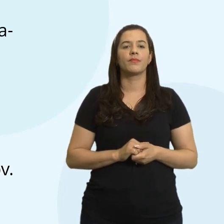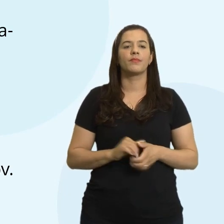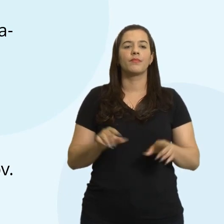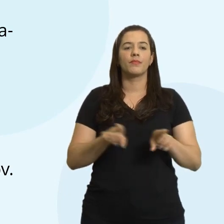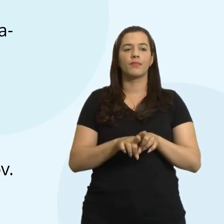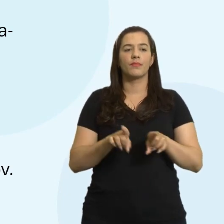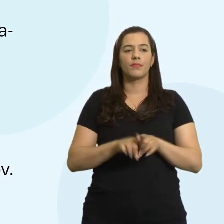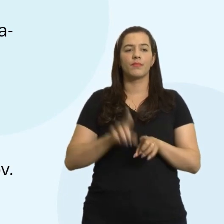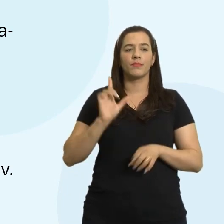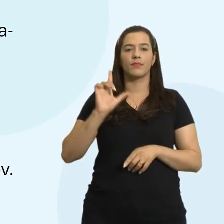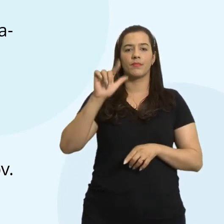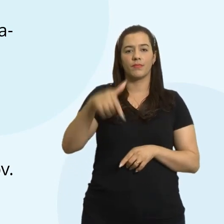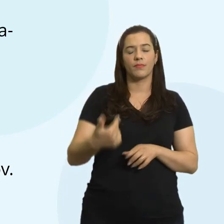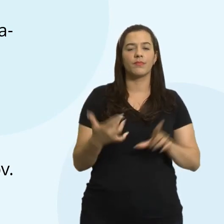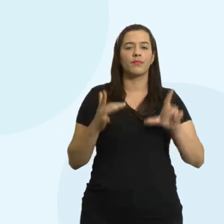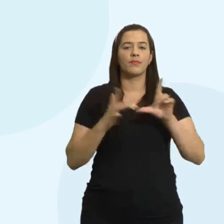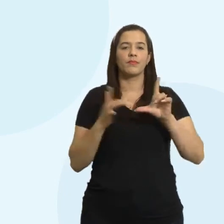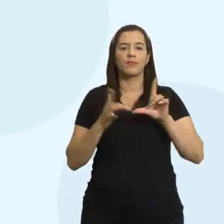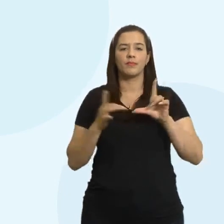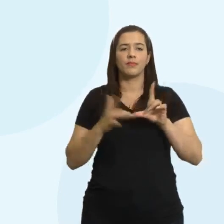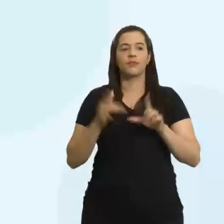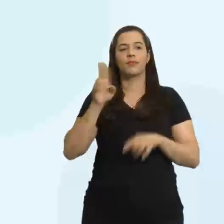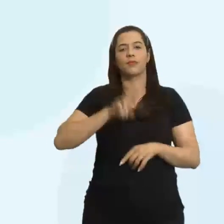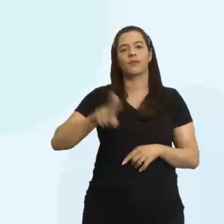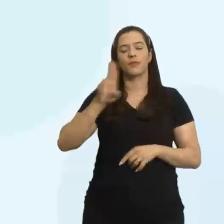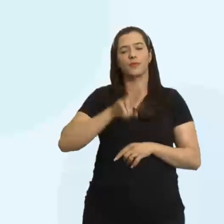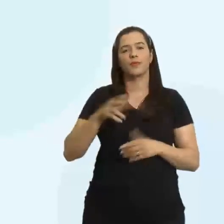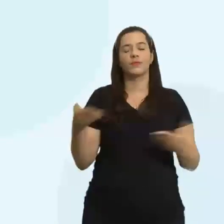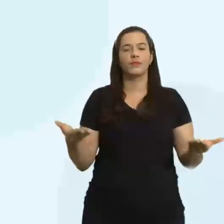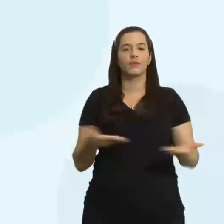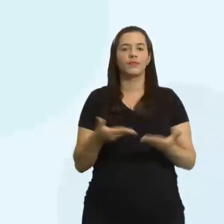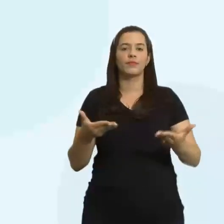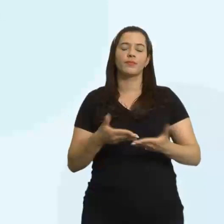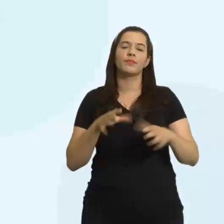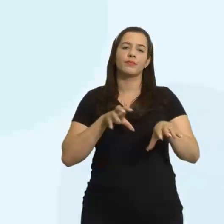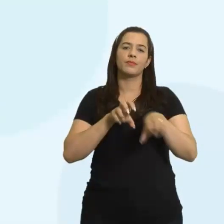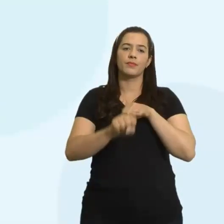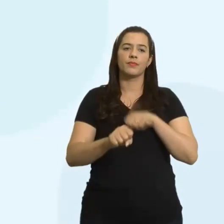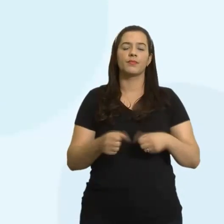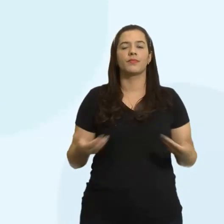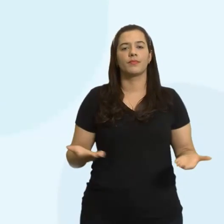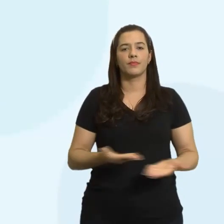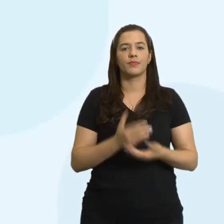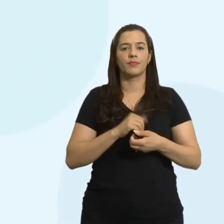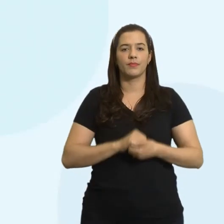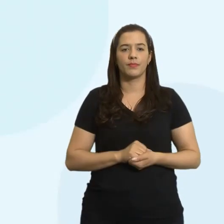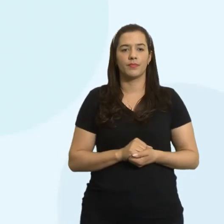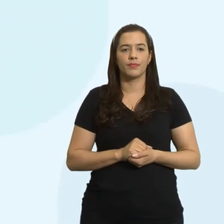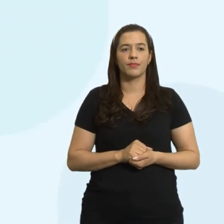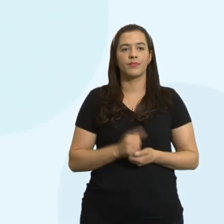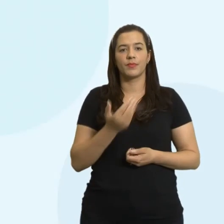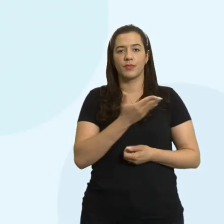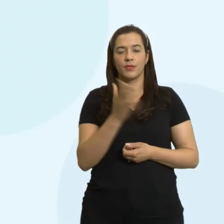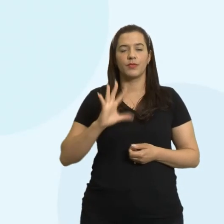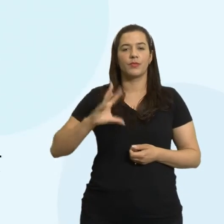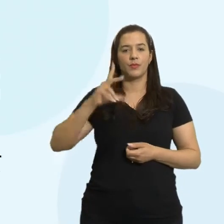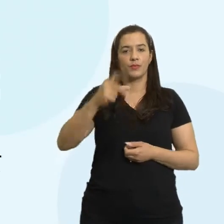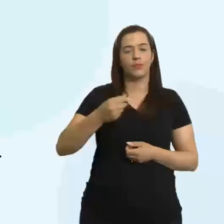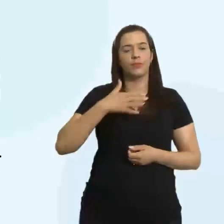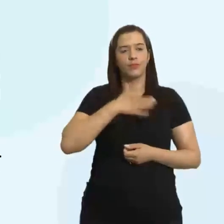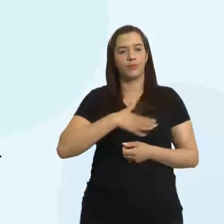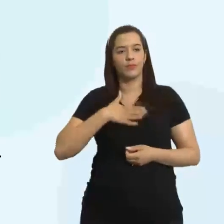a vocês as referências que nós utilizamos para fazer esta formação. Eu espero que todos vocês